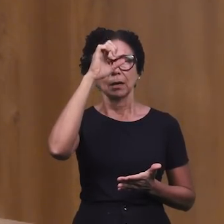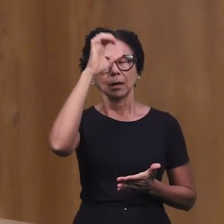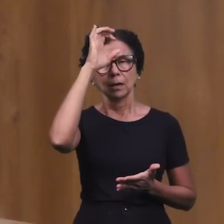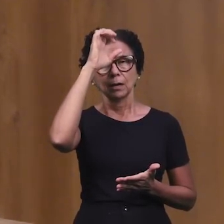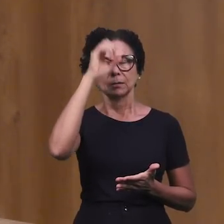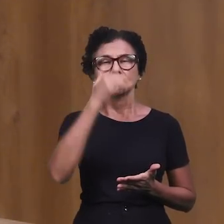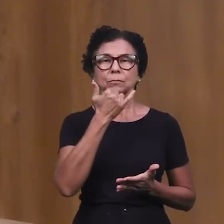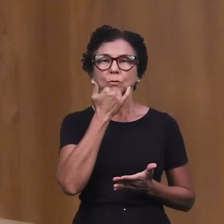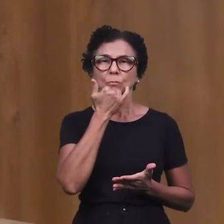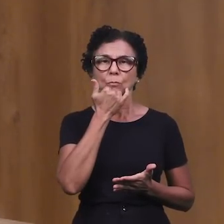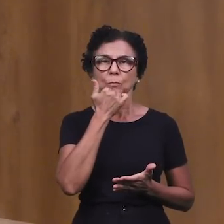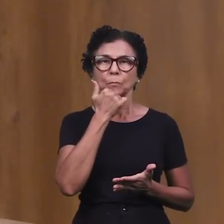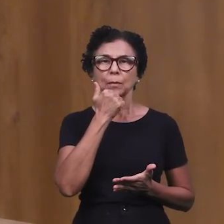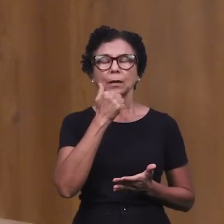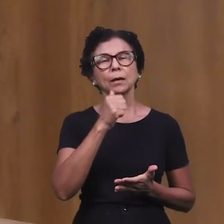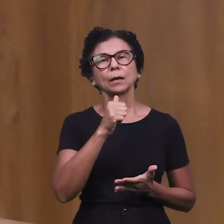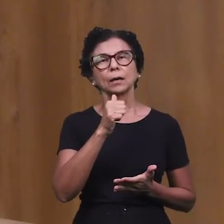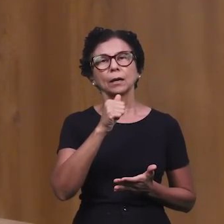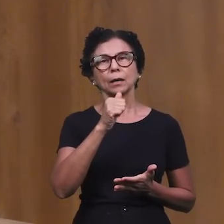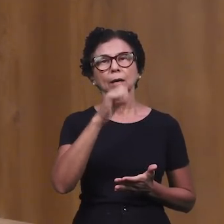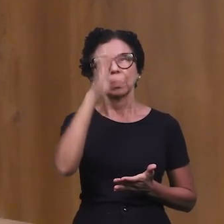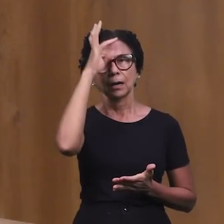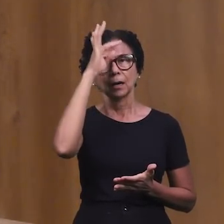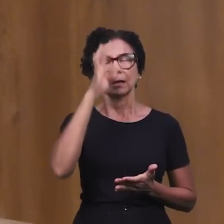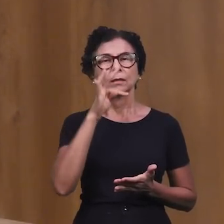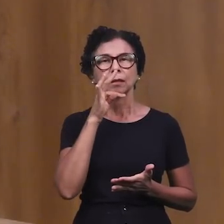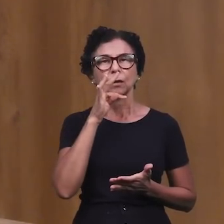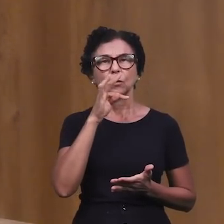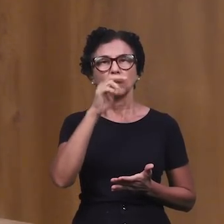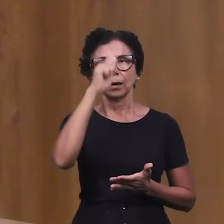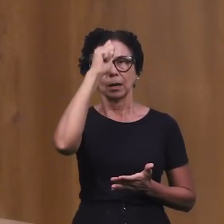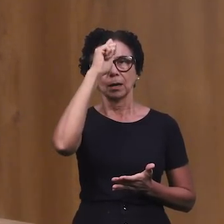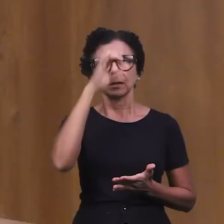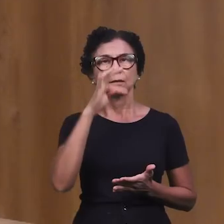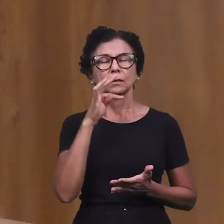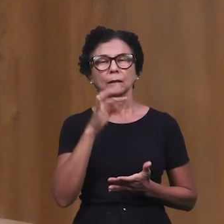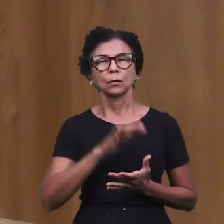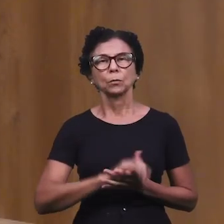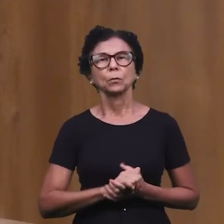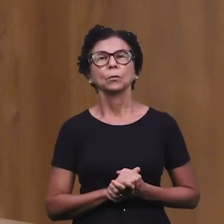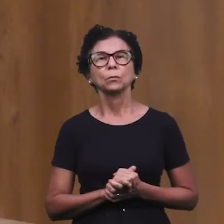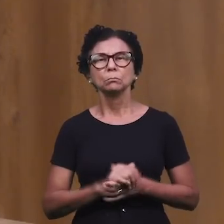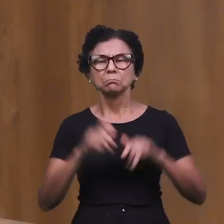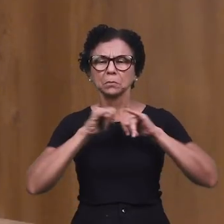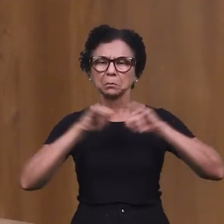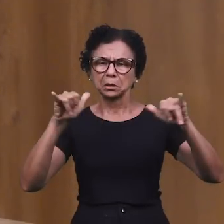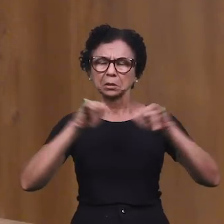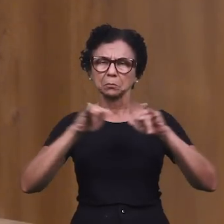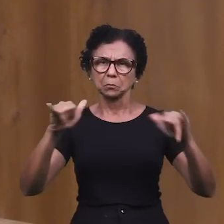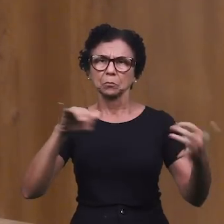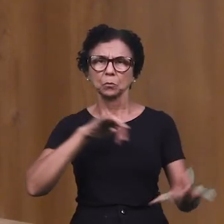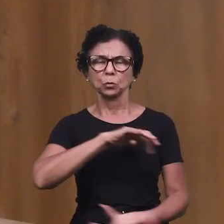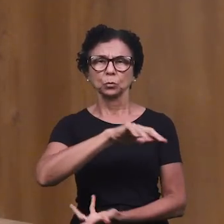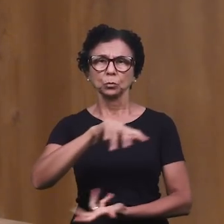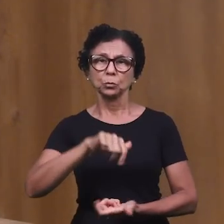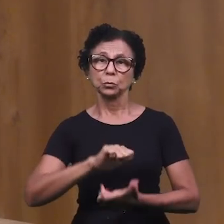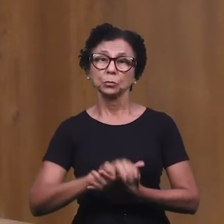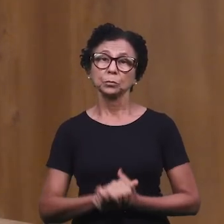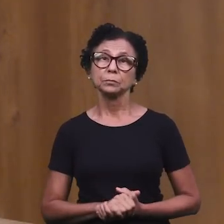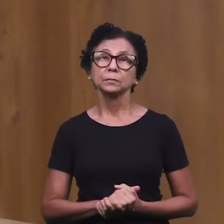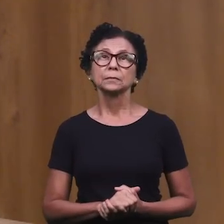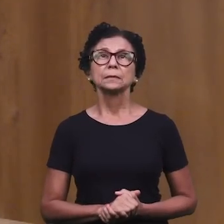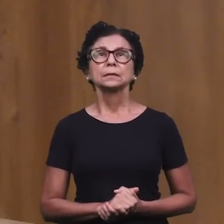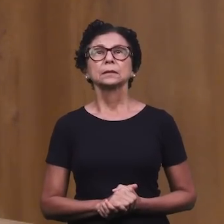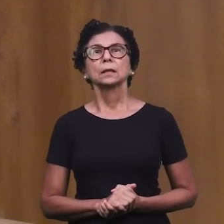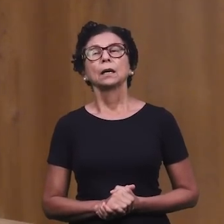que é um biólogo evolucionista, ateu, um grande propagador do ateísmo pelo mundo, ele já em algumas